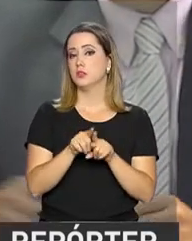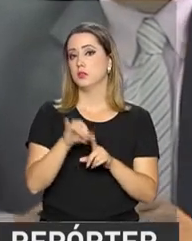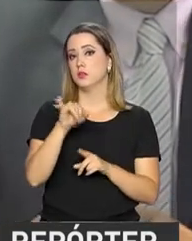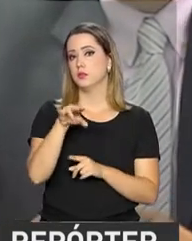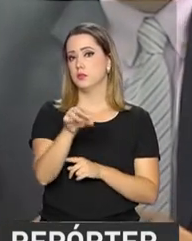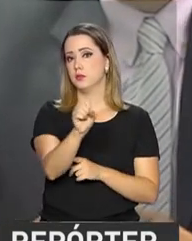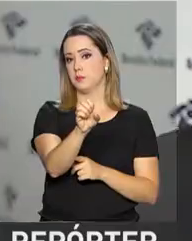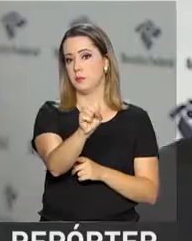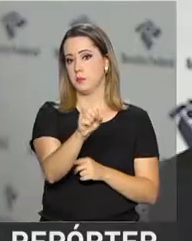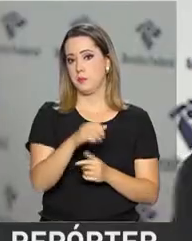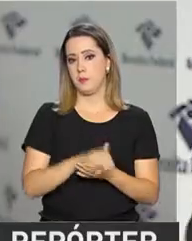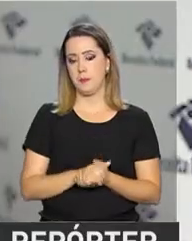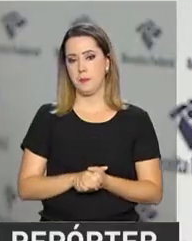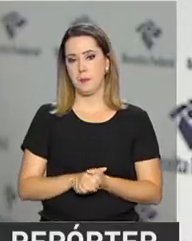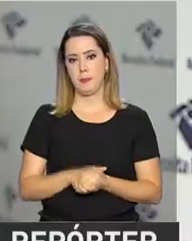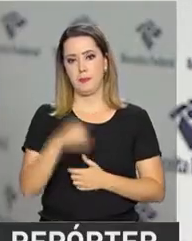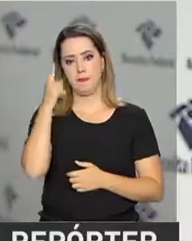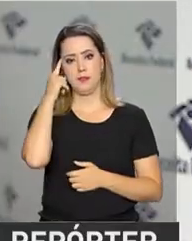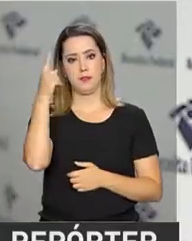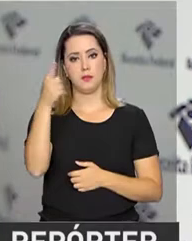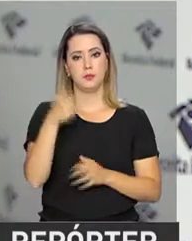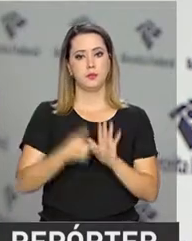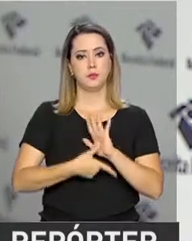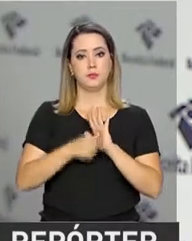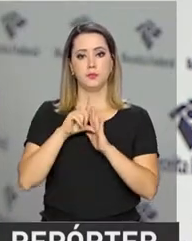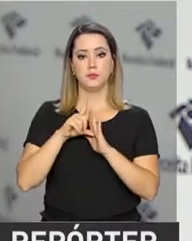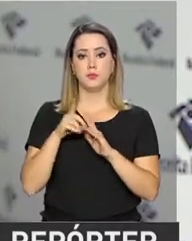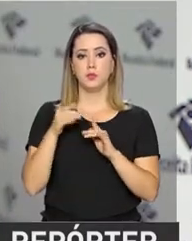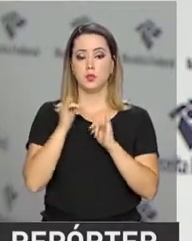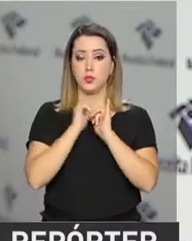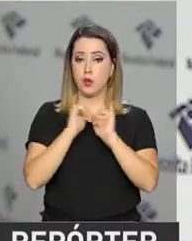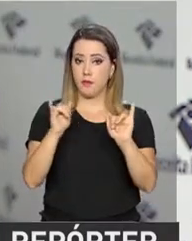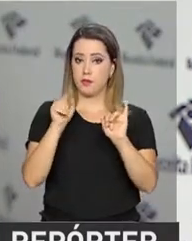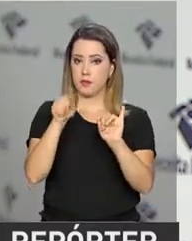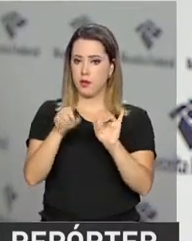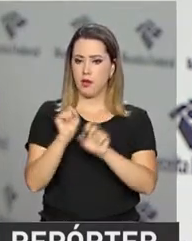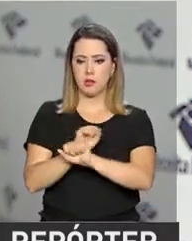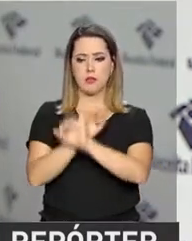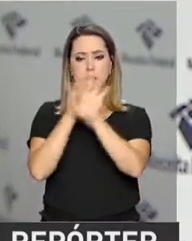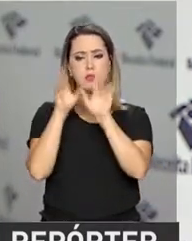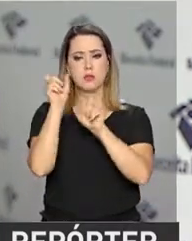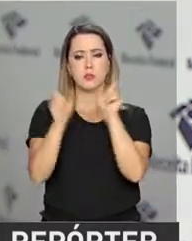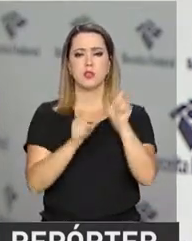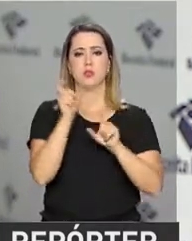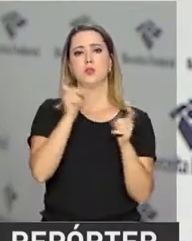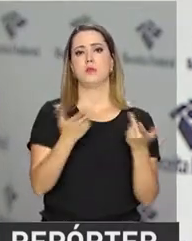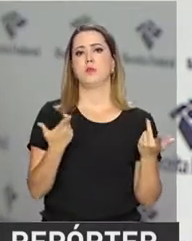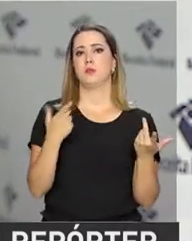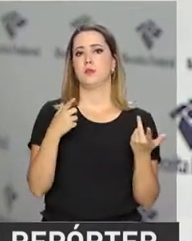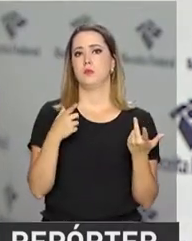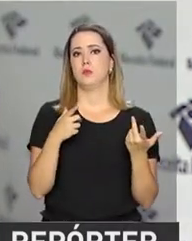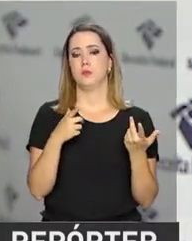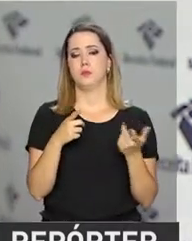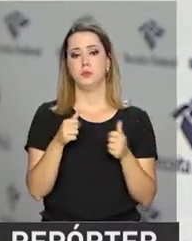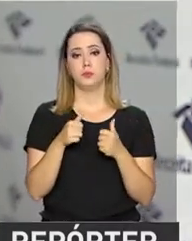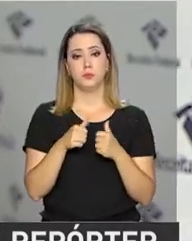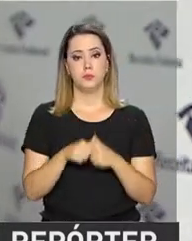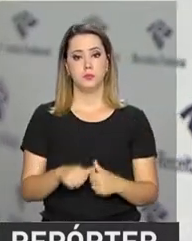social a ideia antes de atuar é ser transparente com o contribuinte que